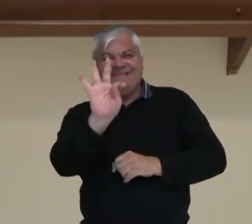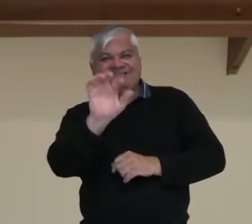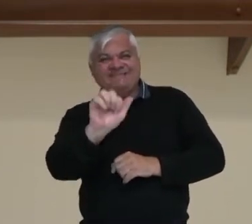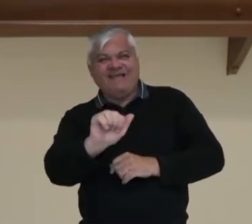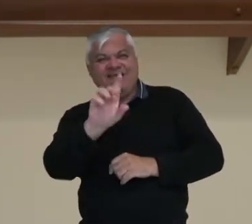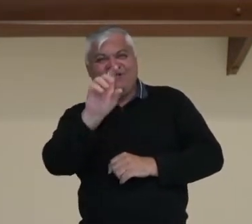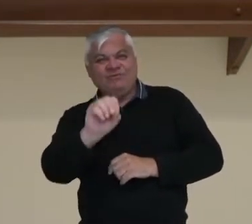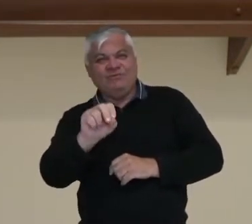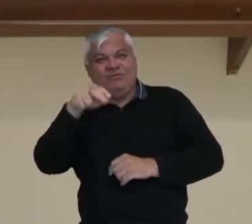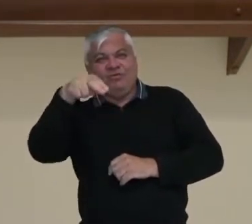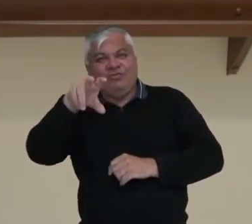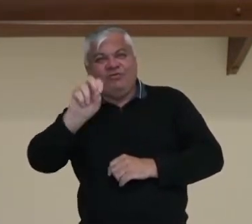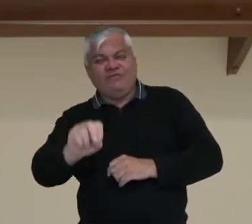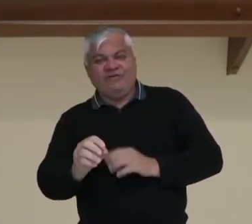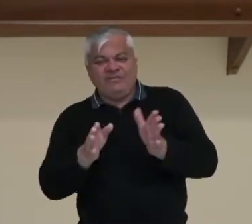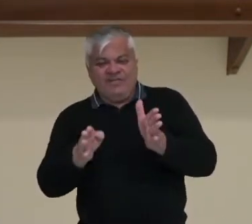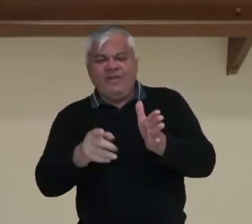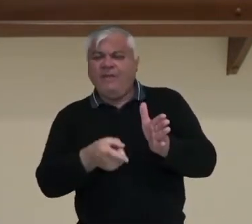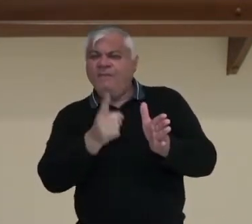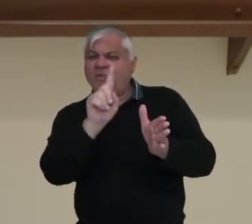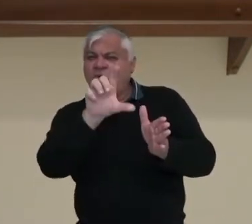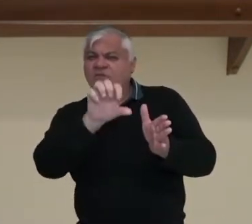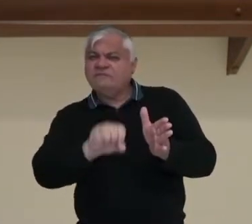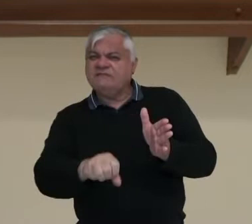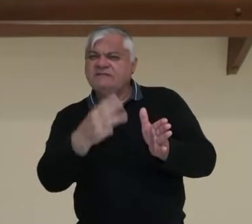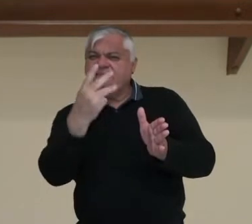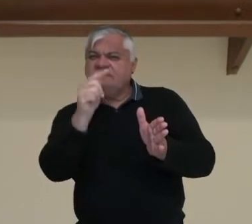de 1937 até o ano de